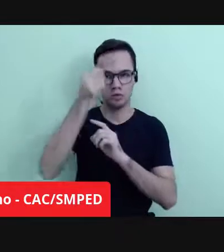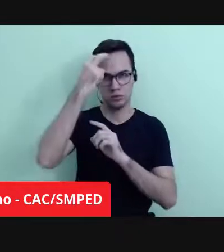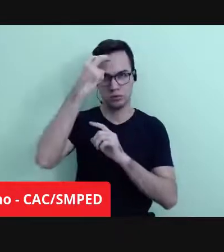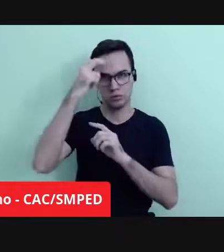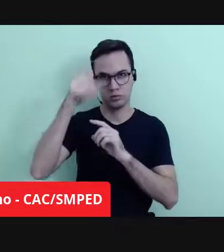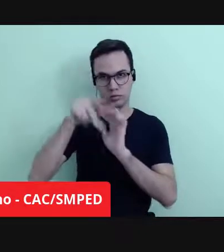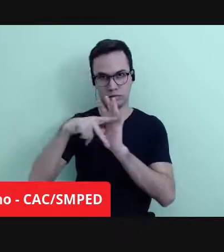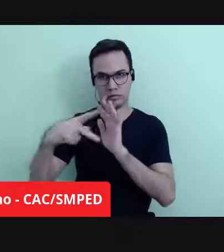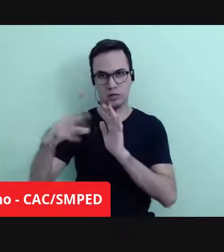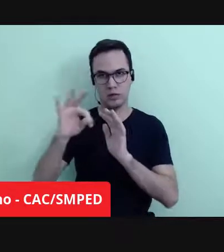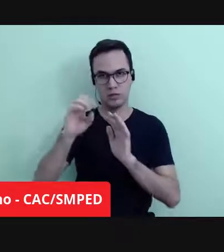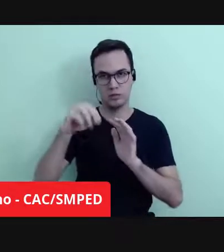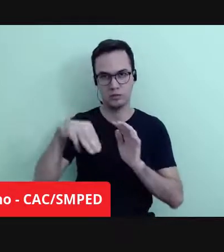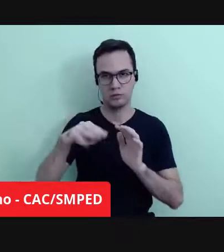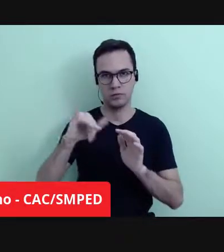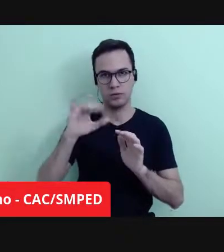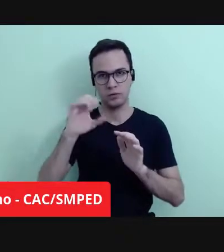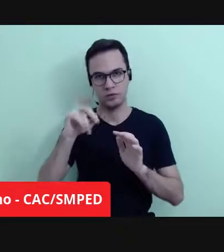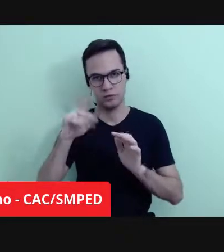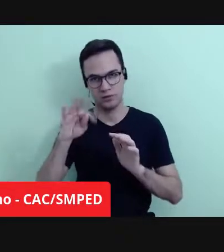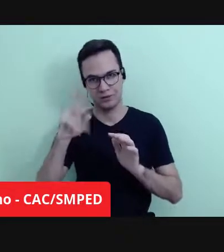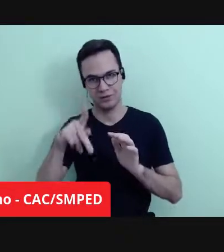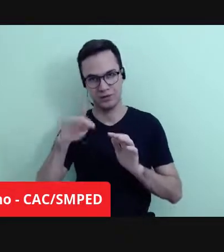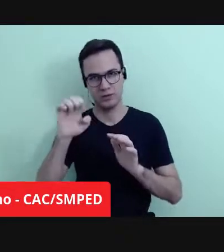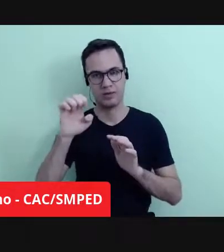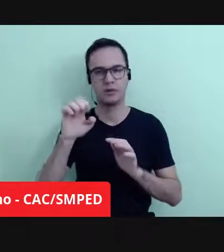Tomiotaki, uma série de oficinas